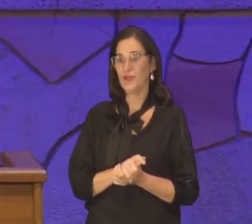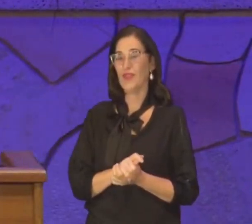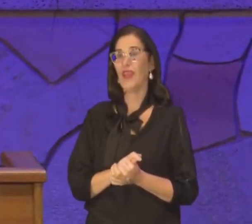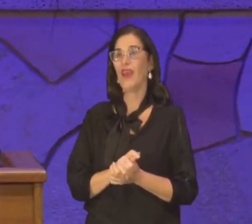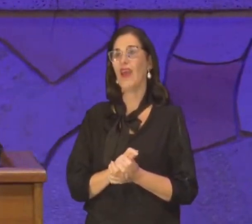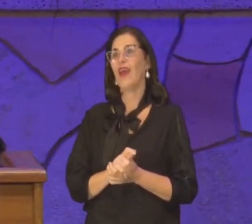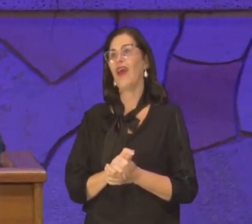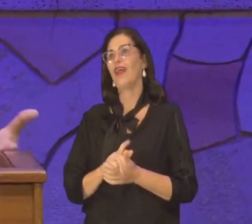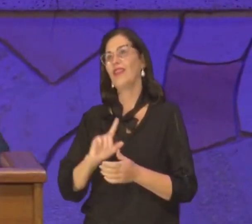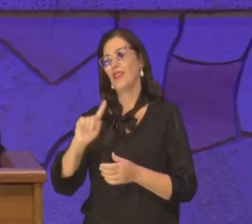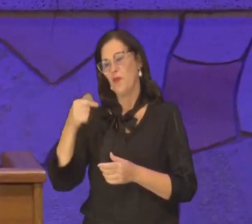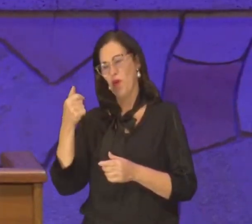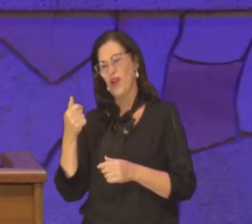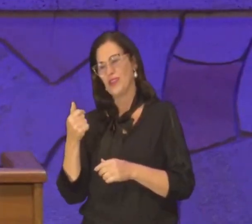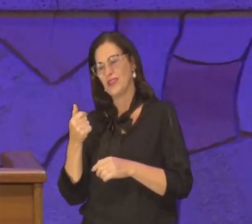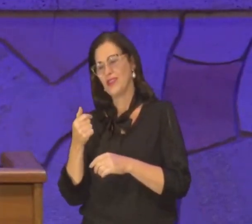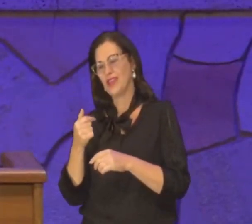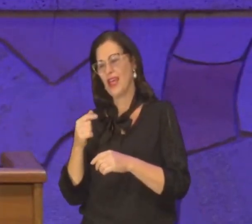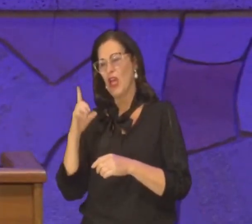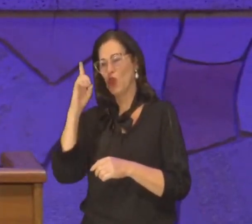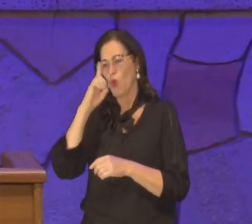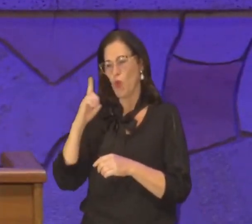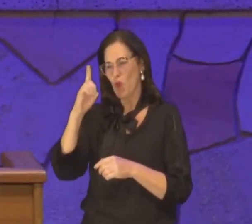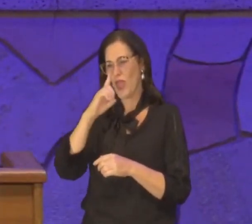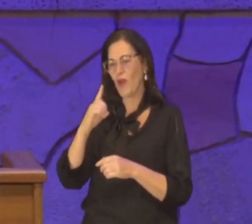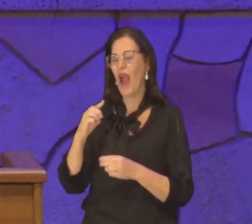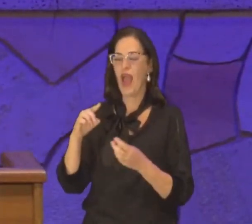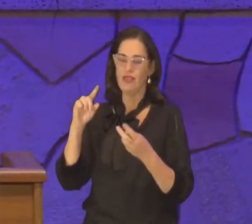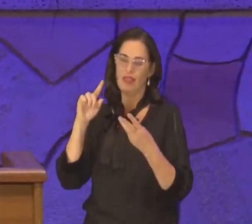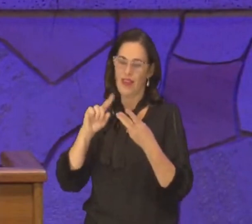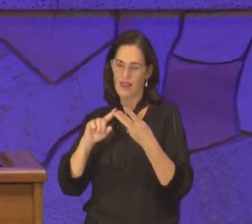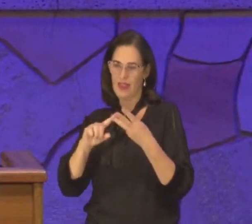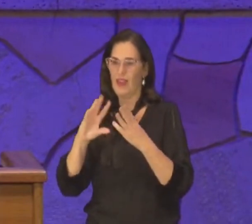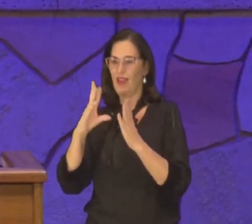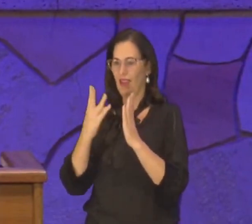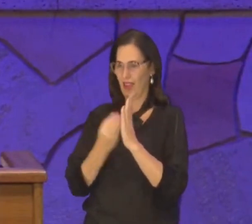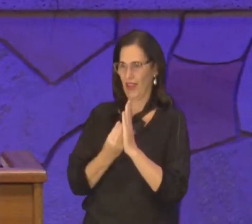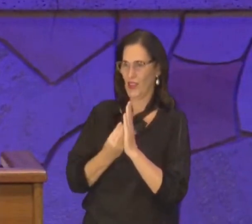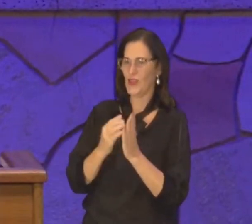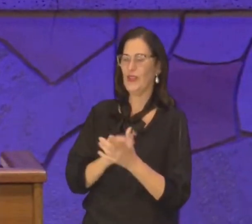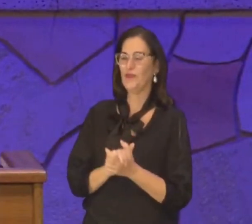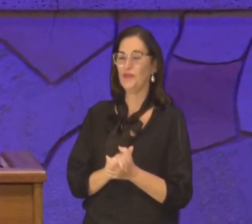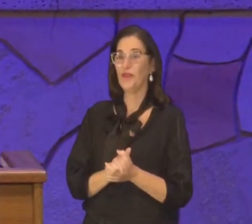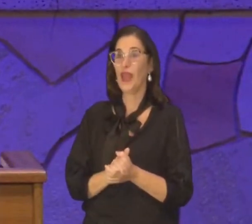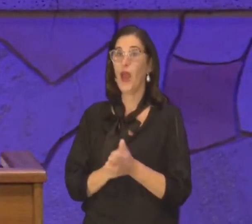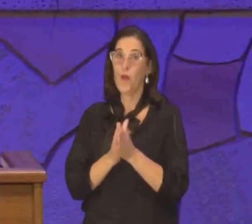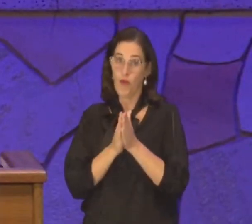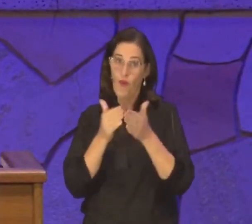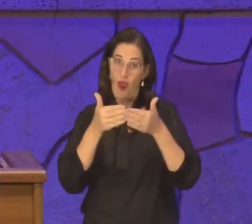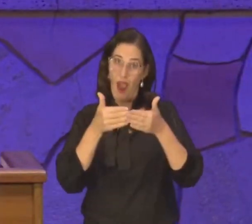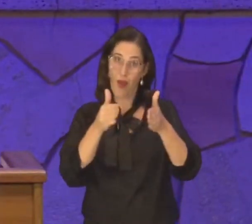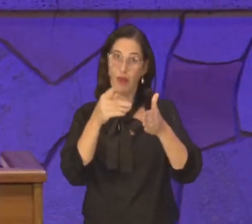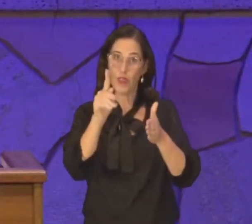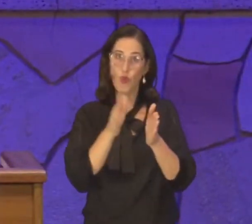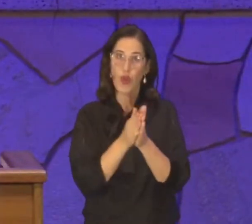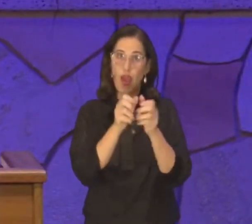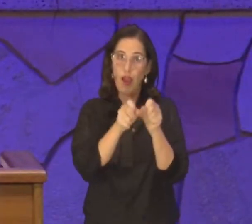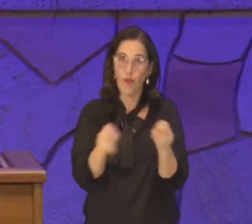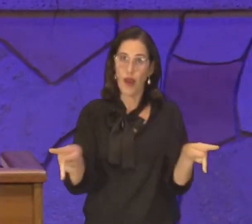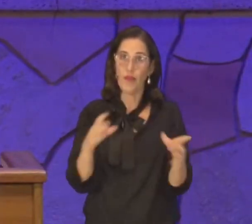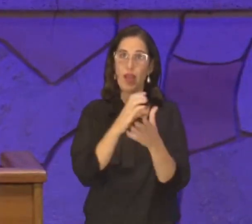muitas fotografias, muitas histórias impressionantes no culto da manhã. Para isto, abra sua Bíblia em Apocalipse no capítulo